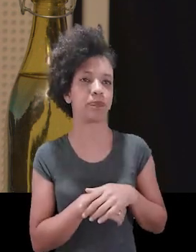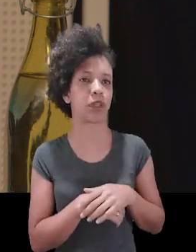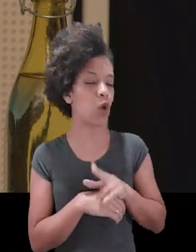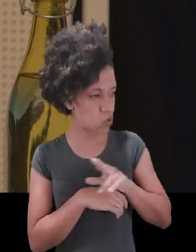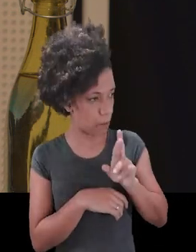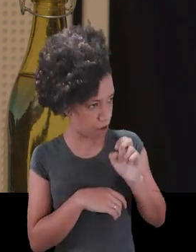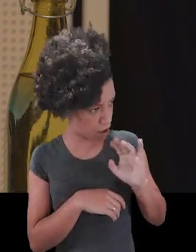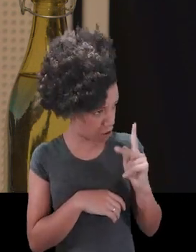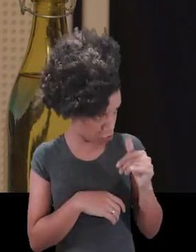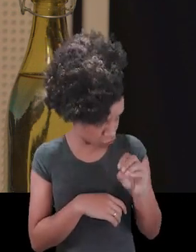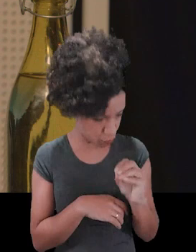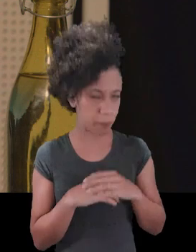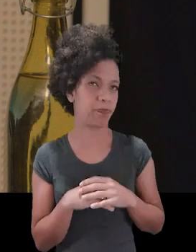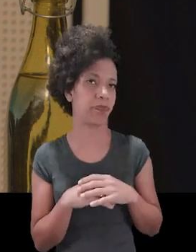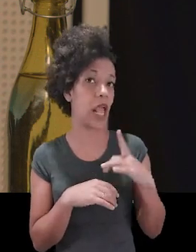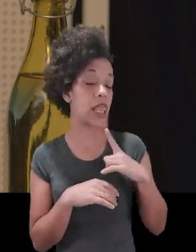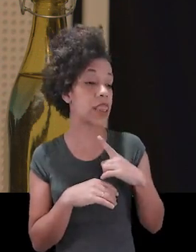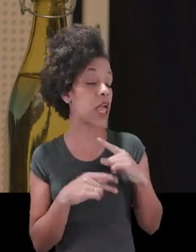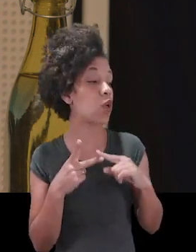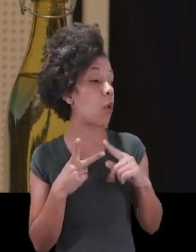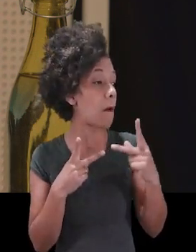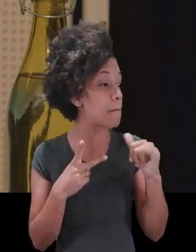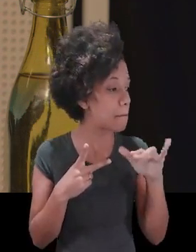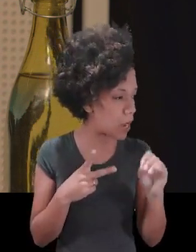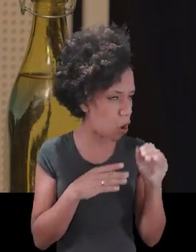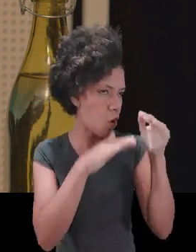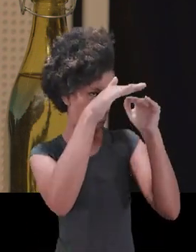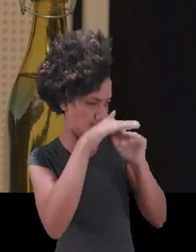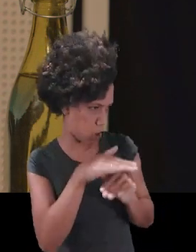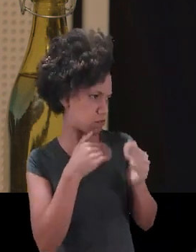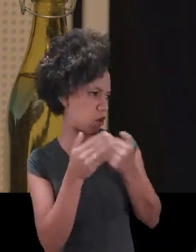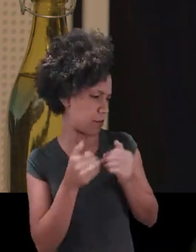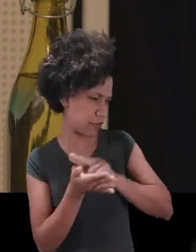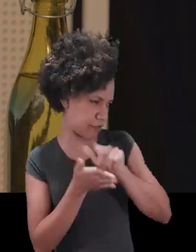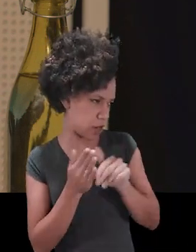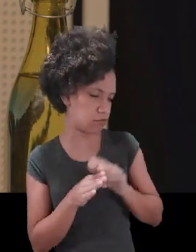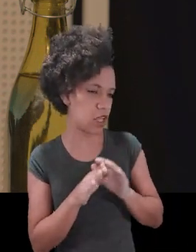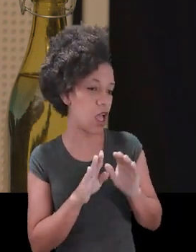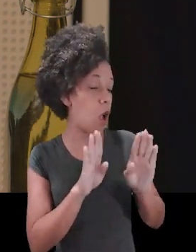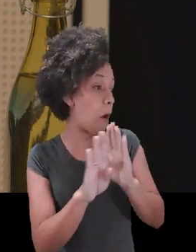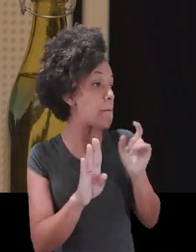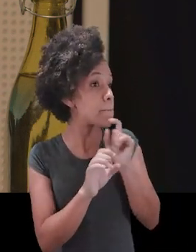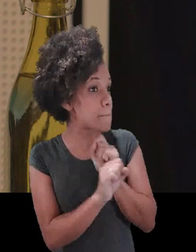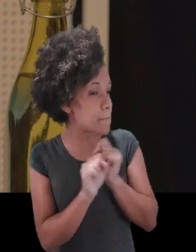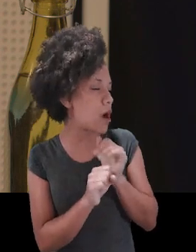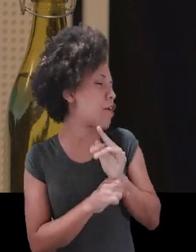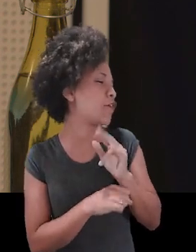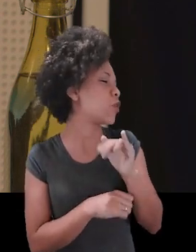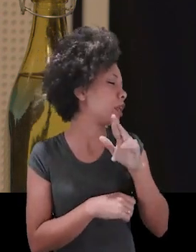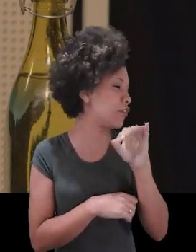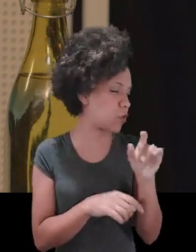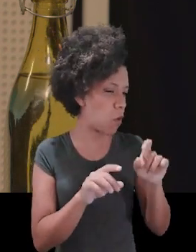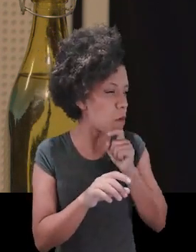e o rancho tem lá o Paiol que é um de guarda comida guarda uma porrada de coisa na geladeira digamos frigorífico